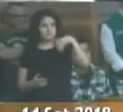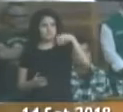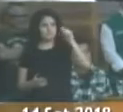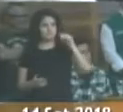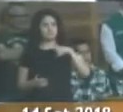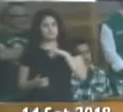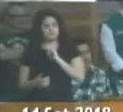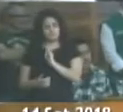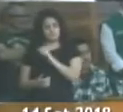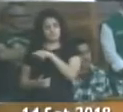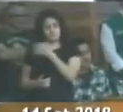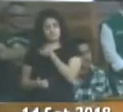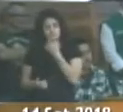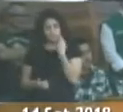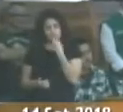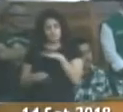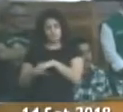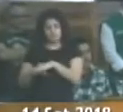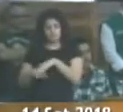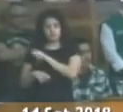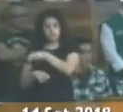bom? Obrigado.